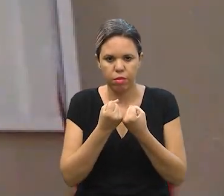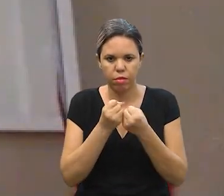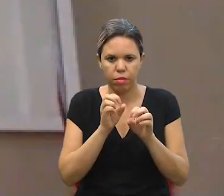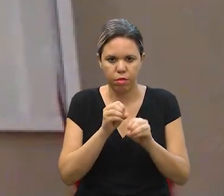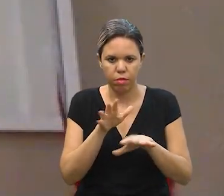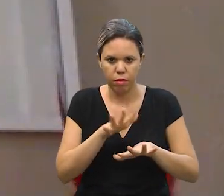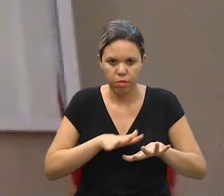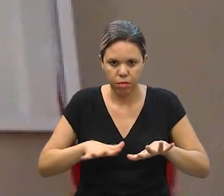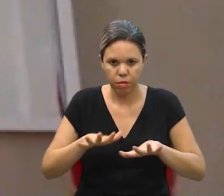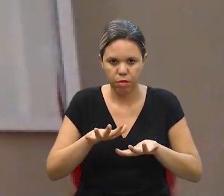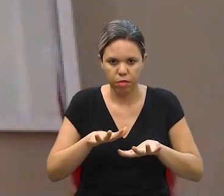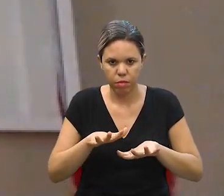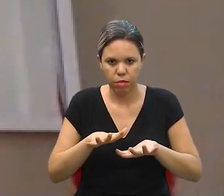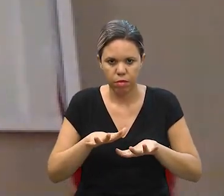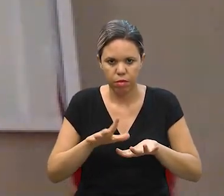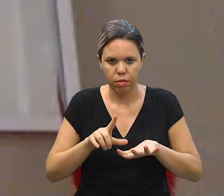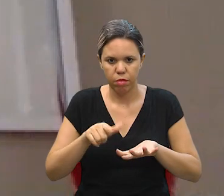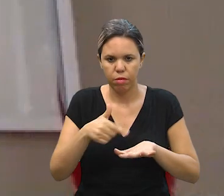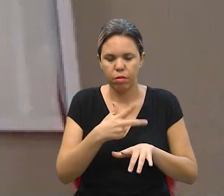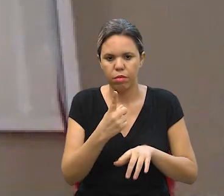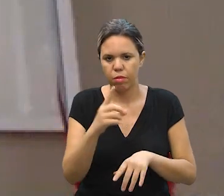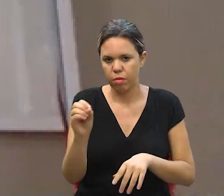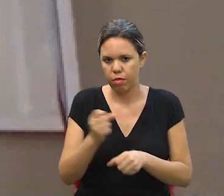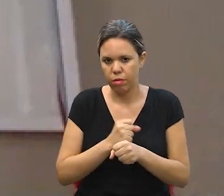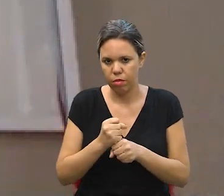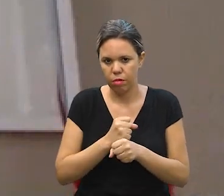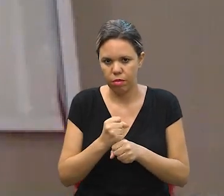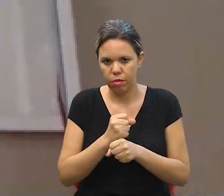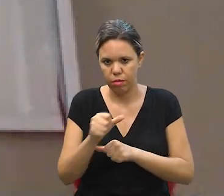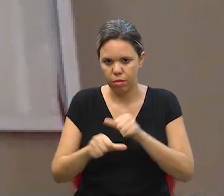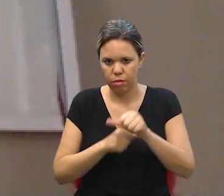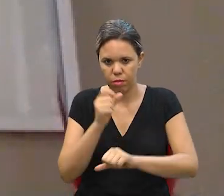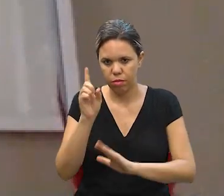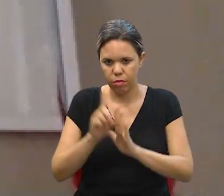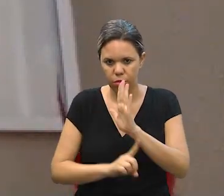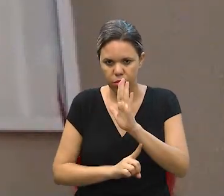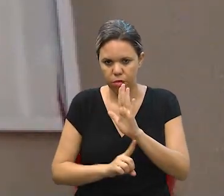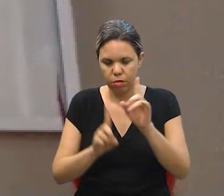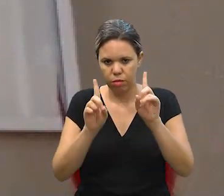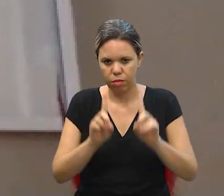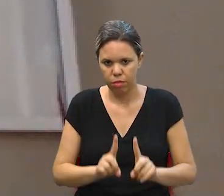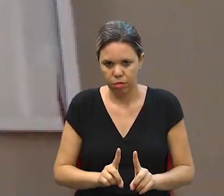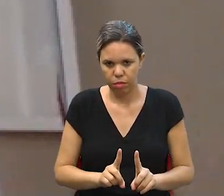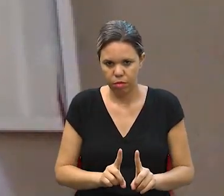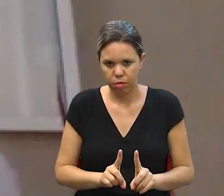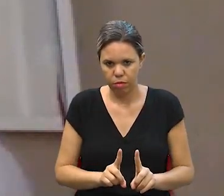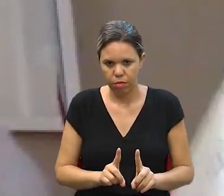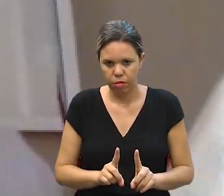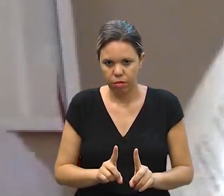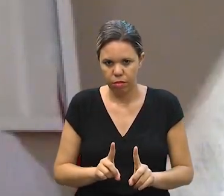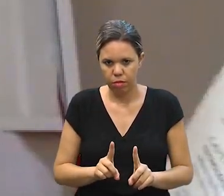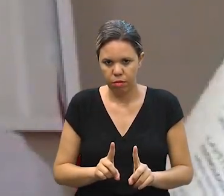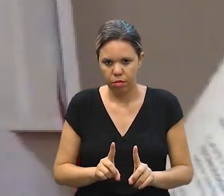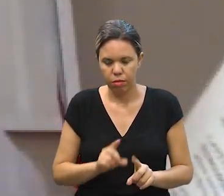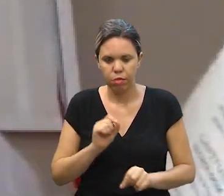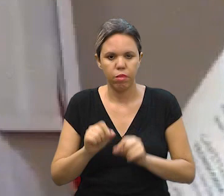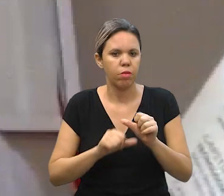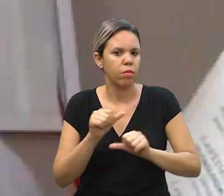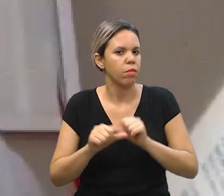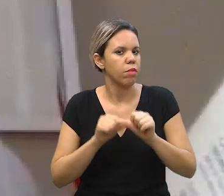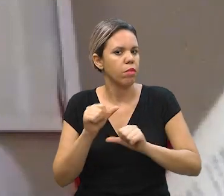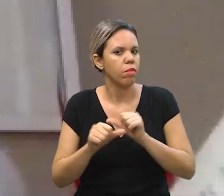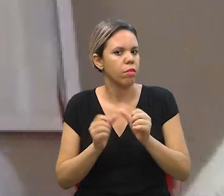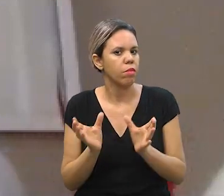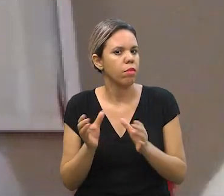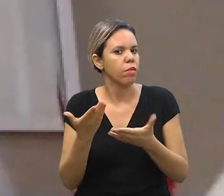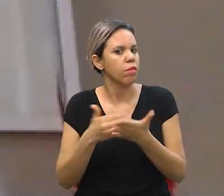educação inclusiva. Após 10 anos de Convenção dos Direitos da Pessoa com Deficiência, o que